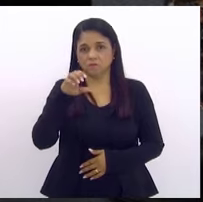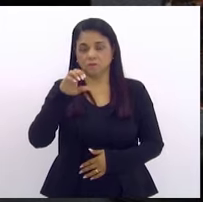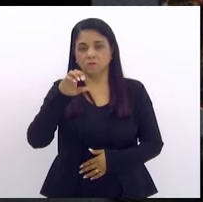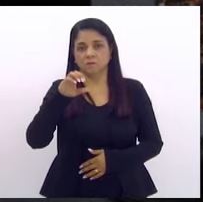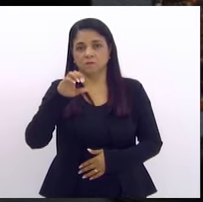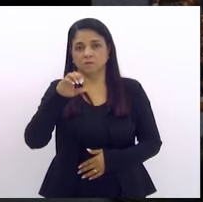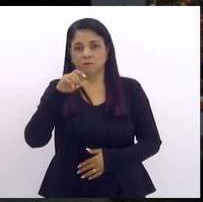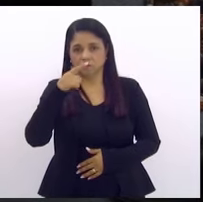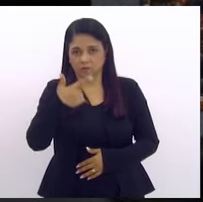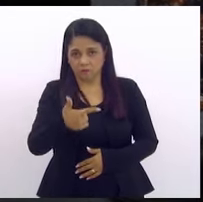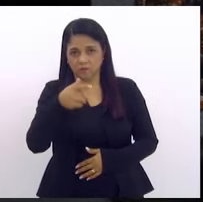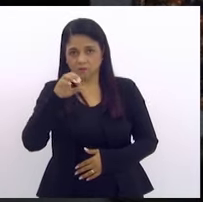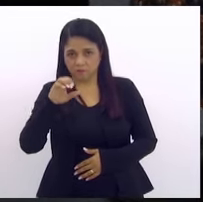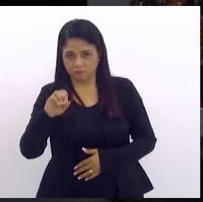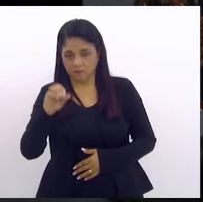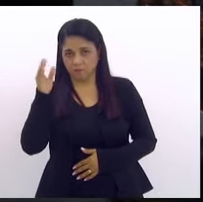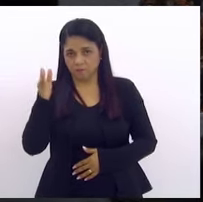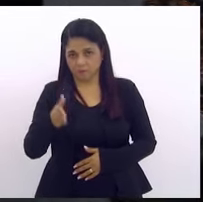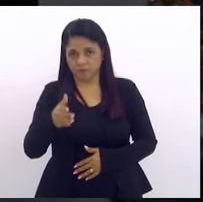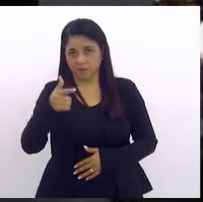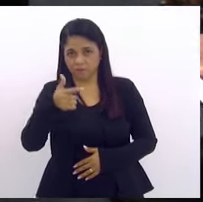6520 de 22.